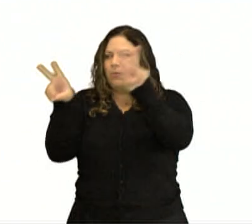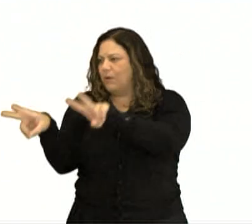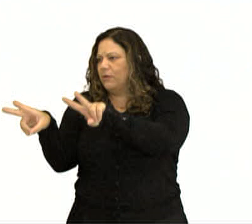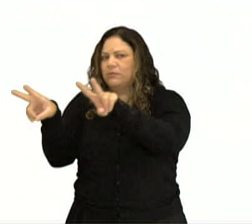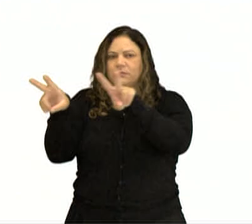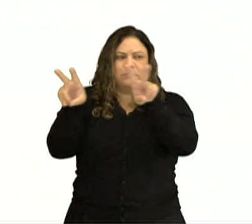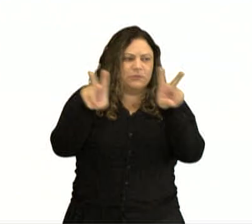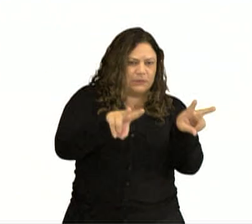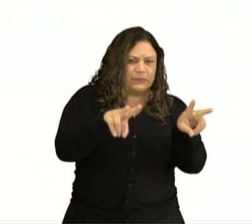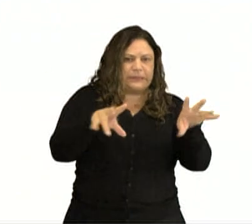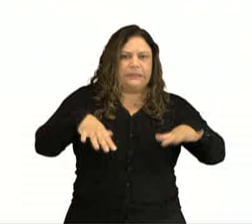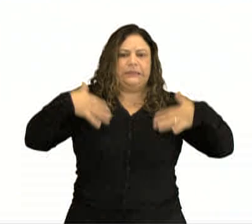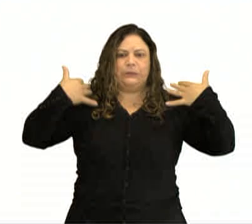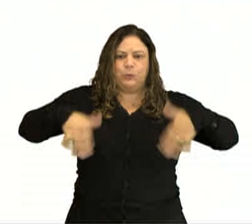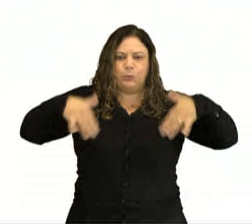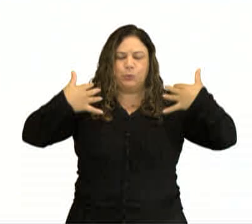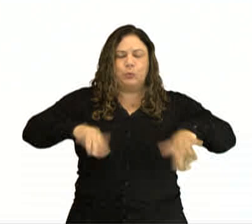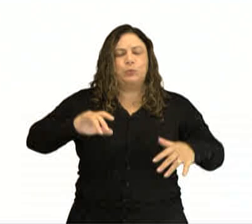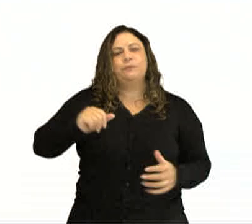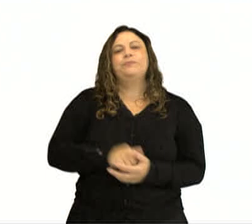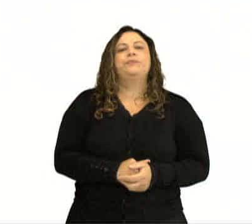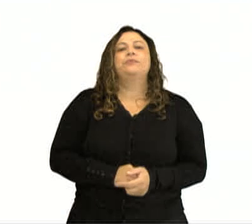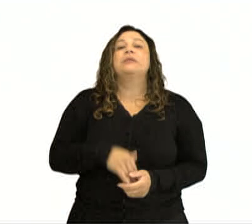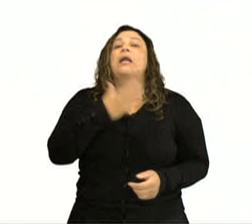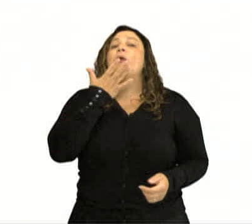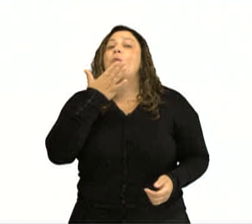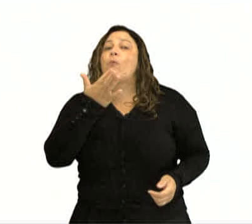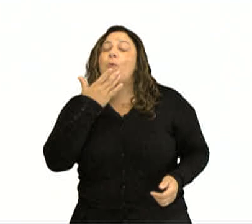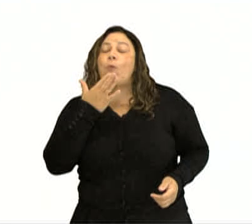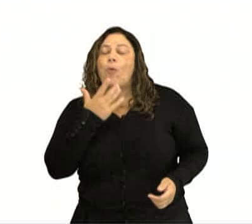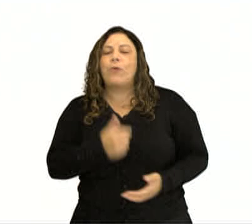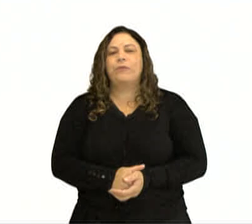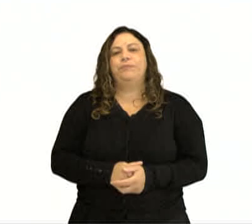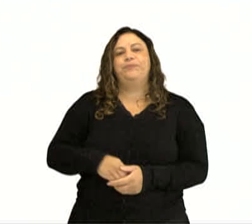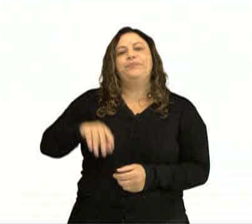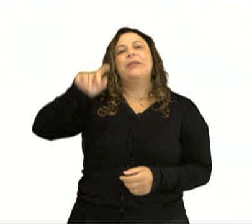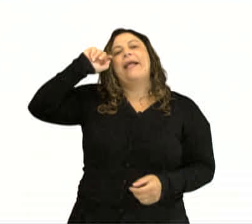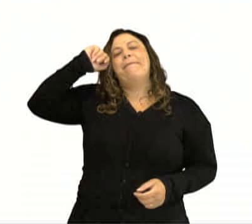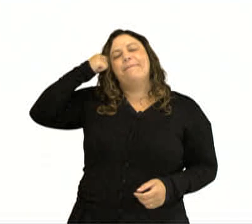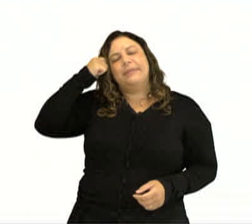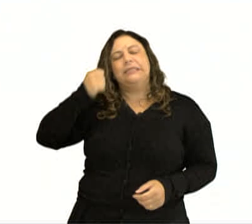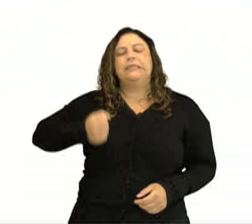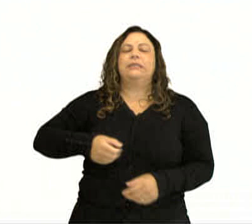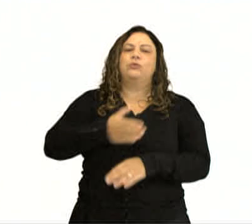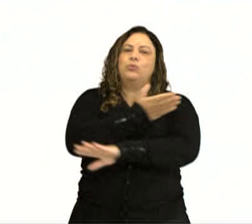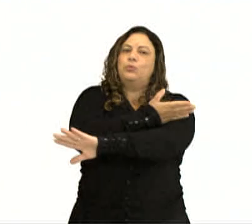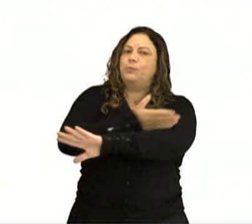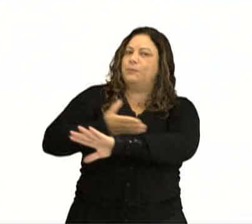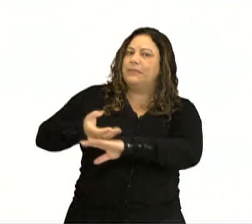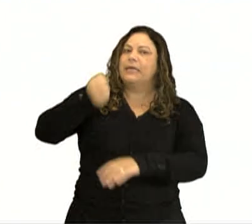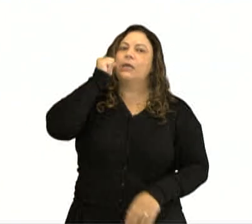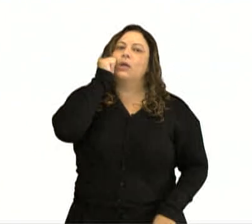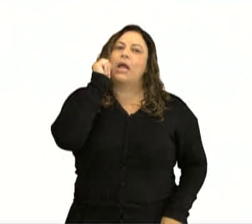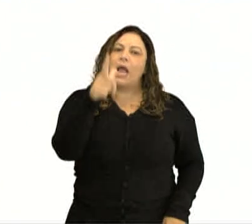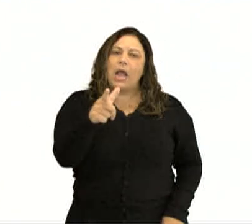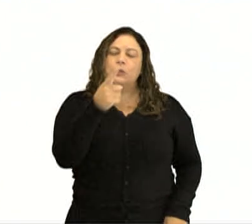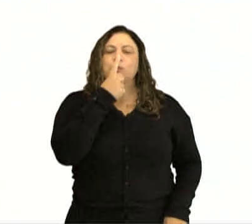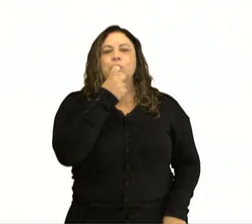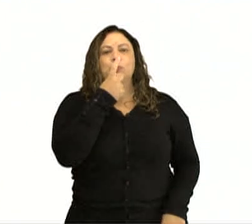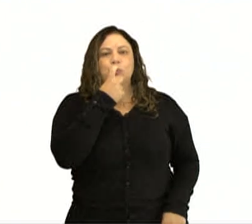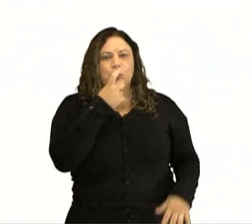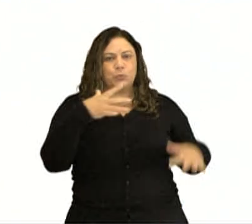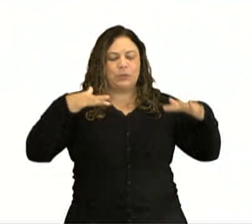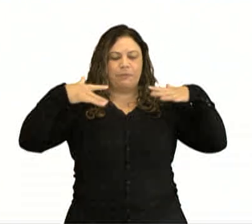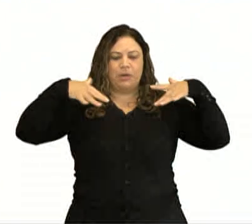elétricos, de preto, de branco, de azul, de vermelho,